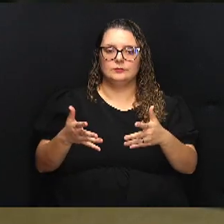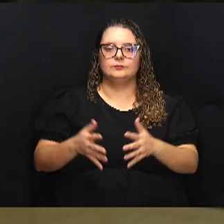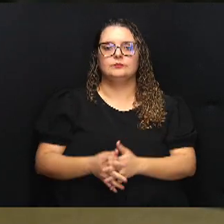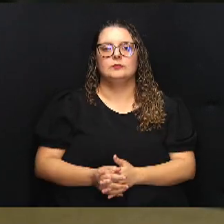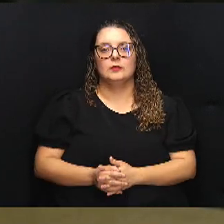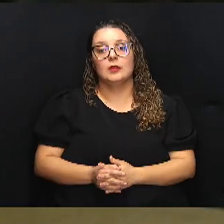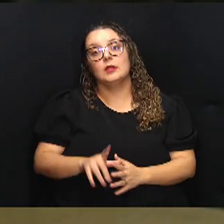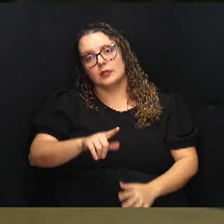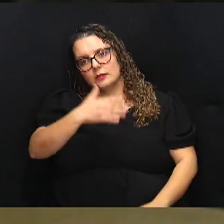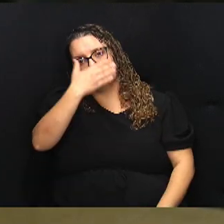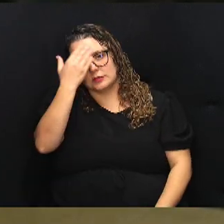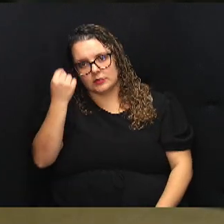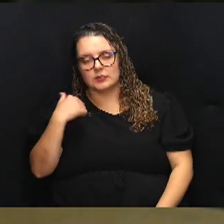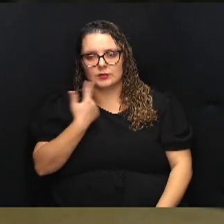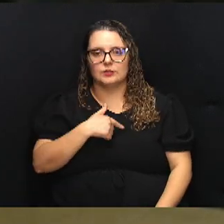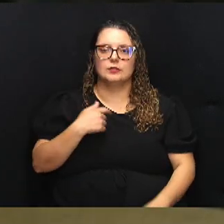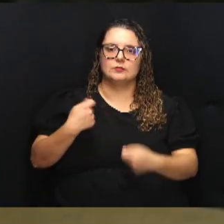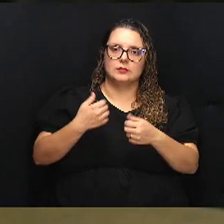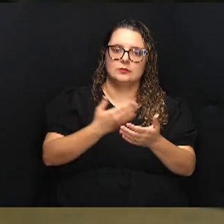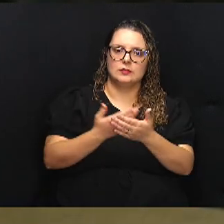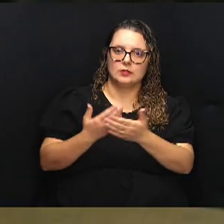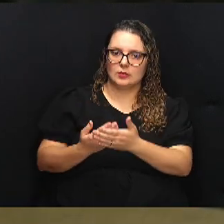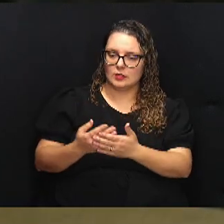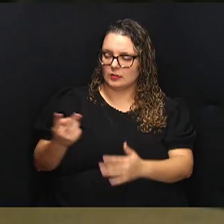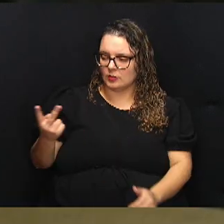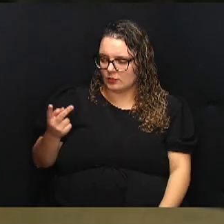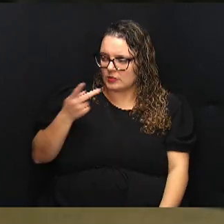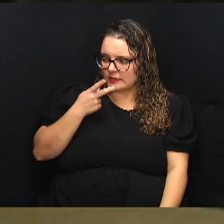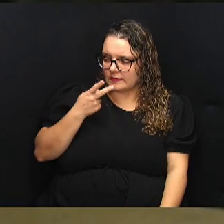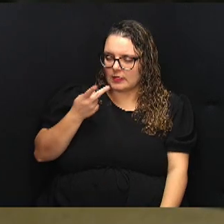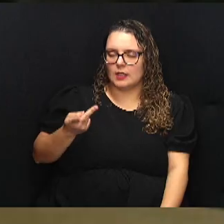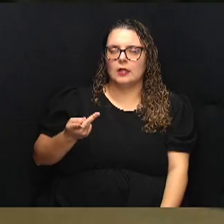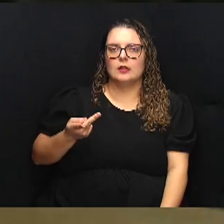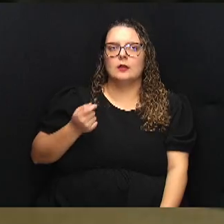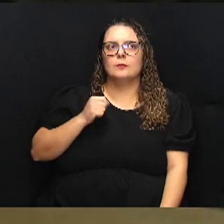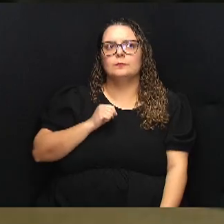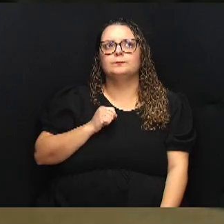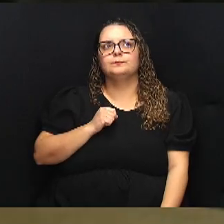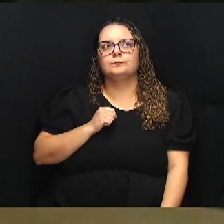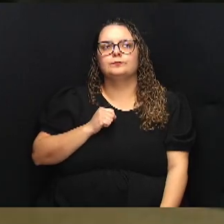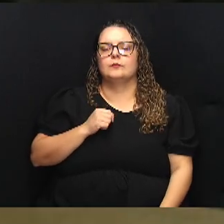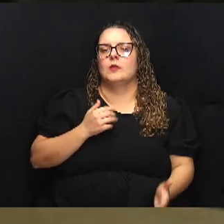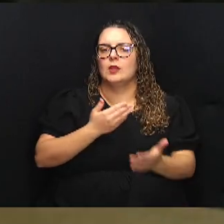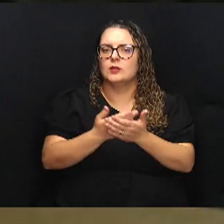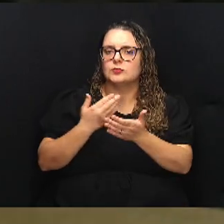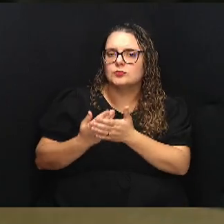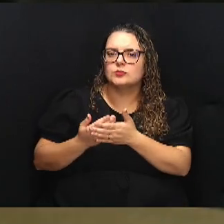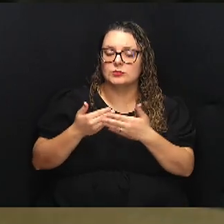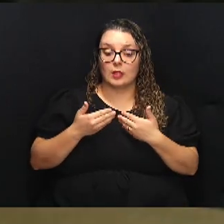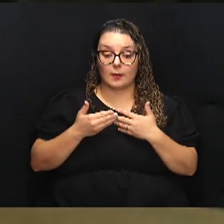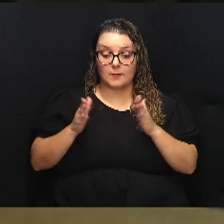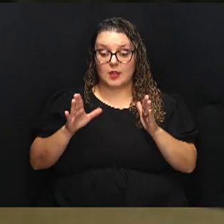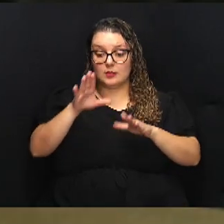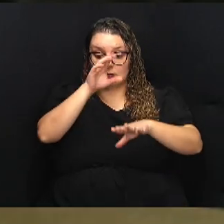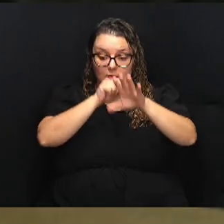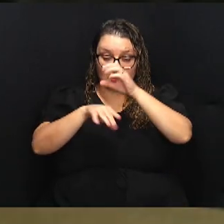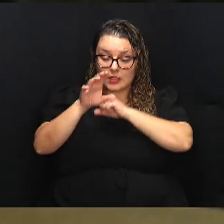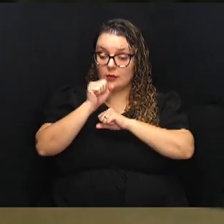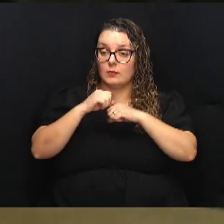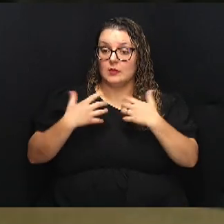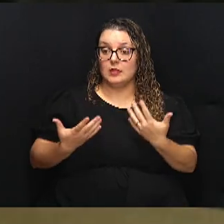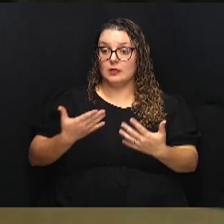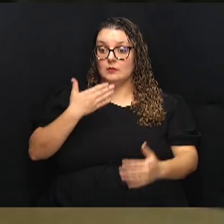esqueça que a gente precisa estudar. Esse negócio que vocês disseram é sobre estudar, estar aberto, né,